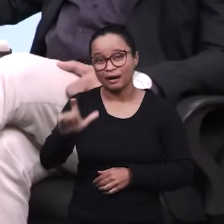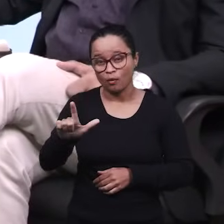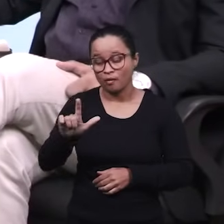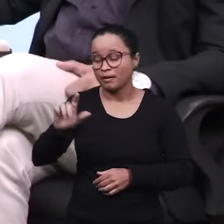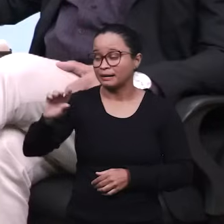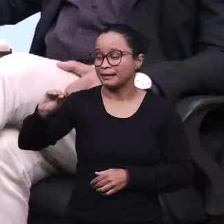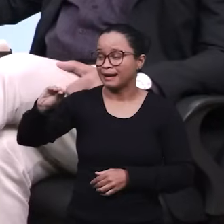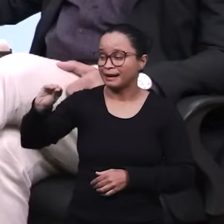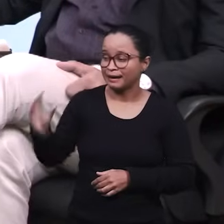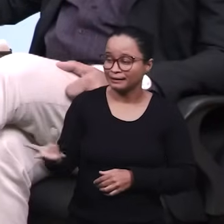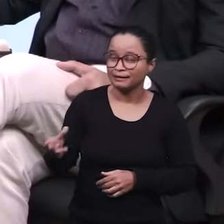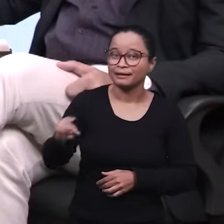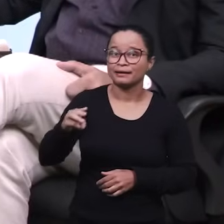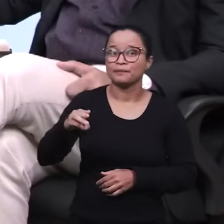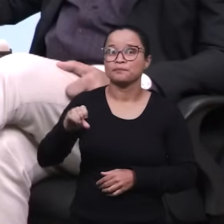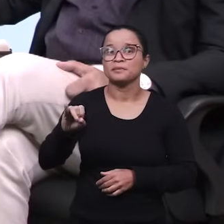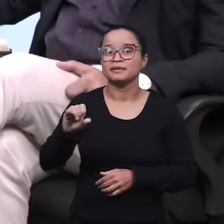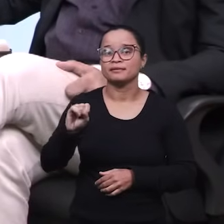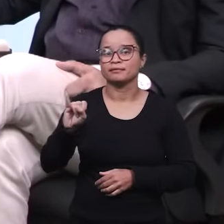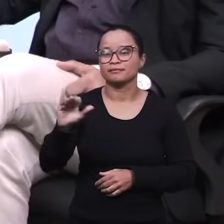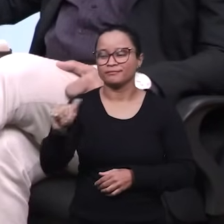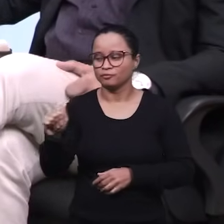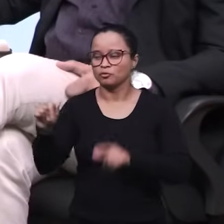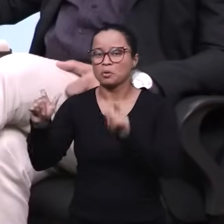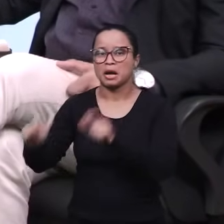Mísia. E,